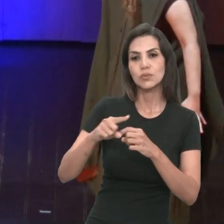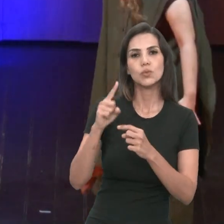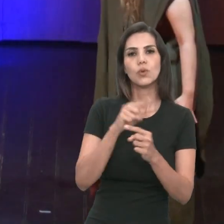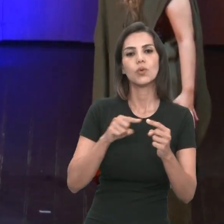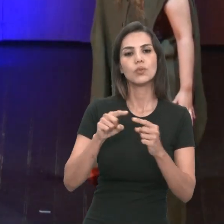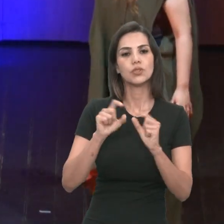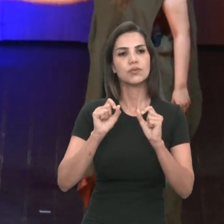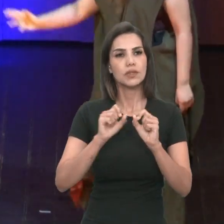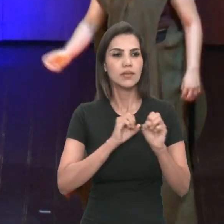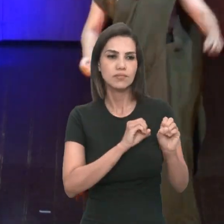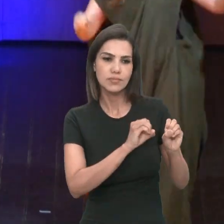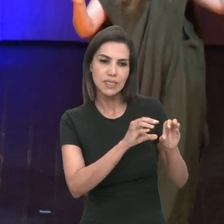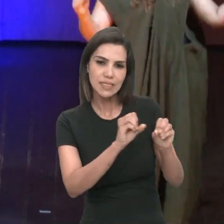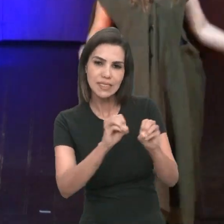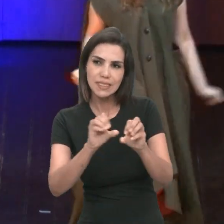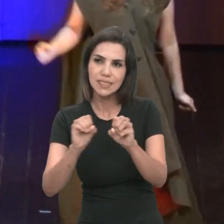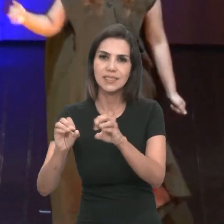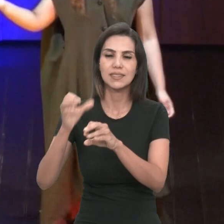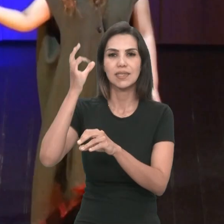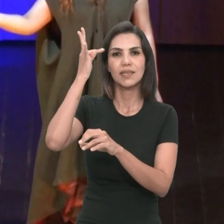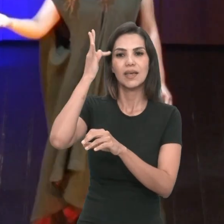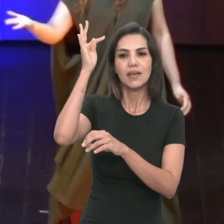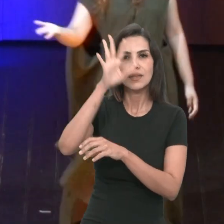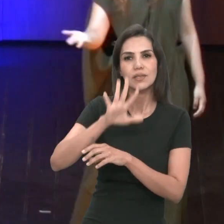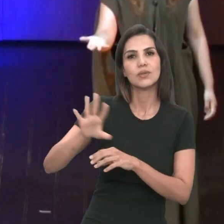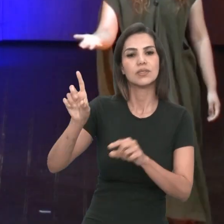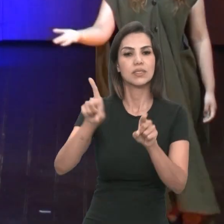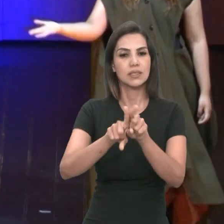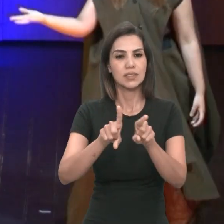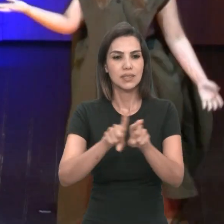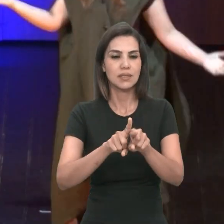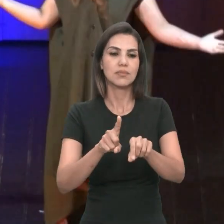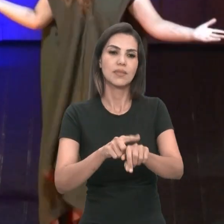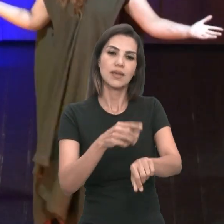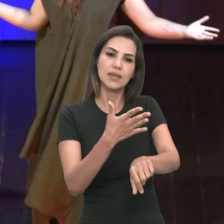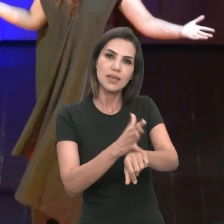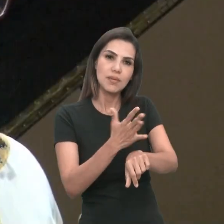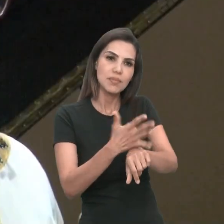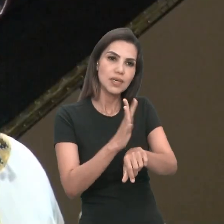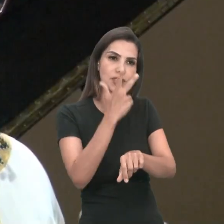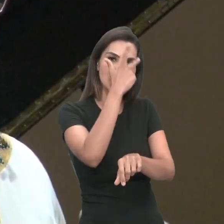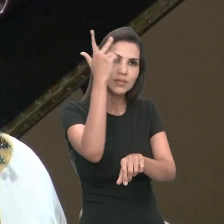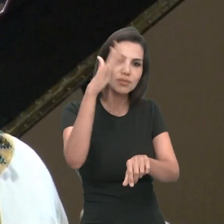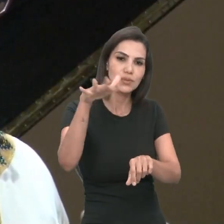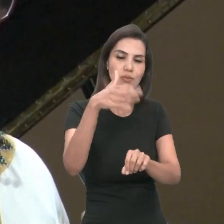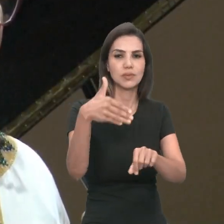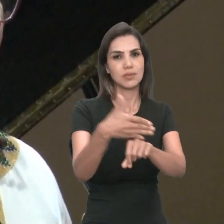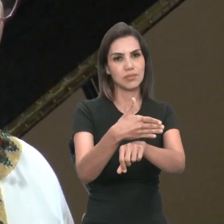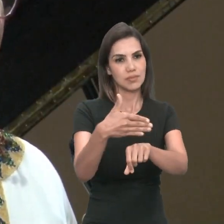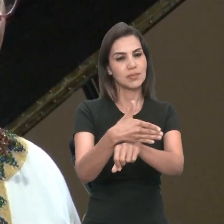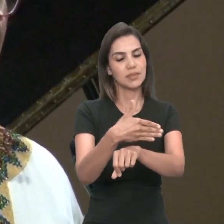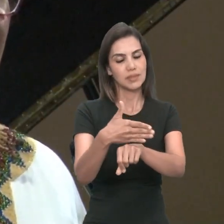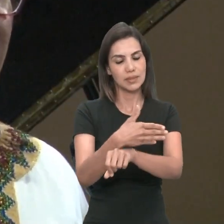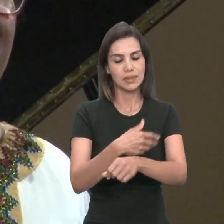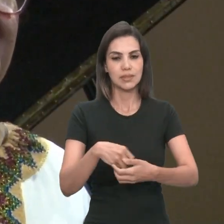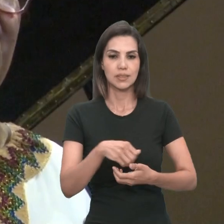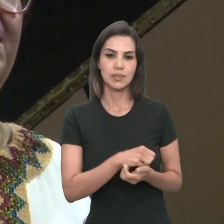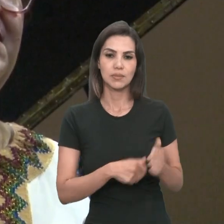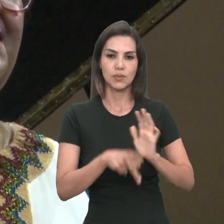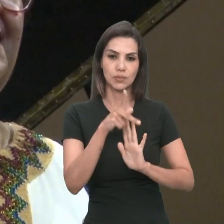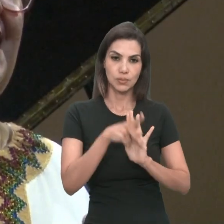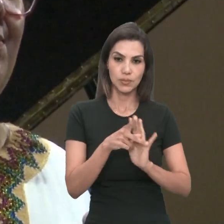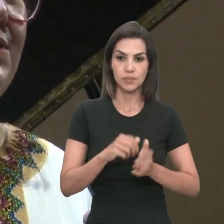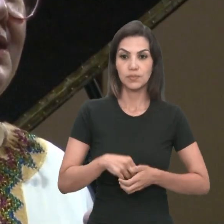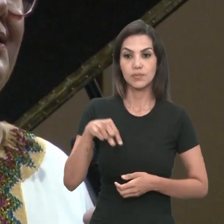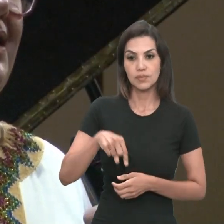e passar a teoria e prática de conjuntos musicais para os participantes. Então, como uma escola de música,